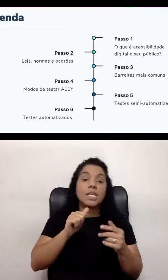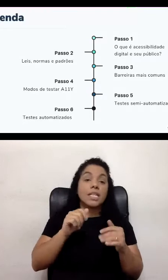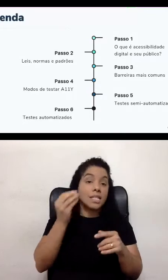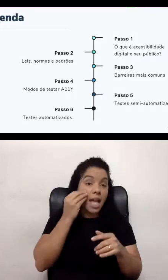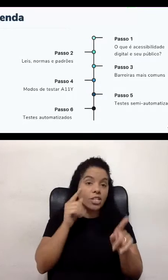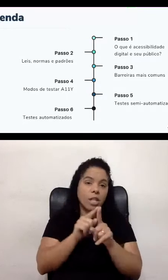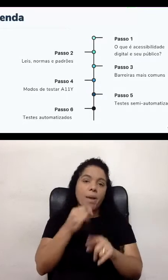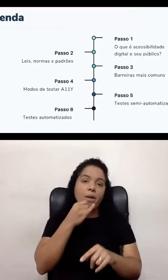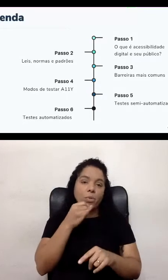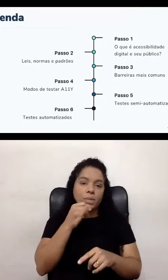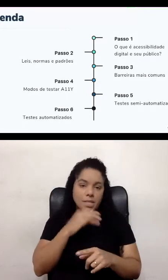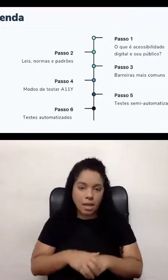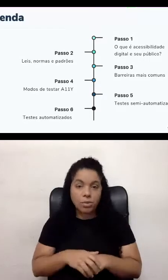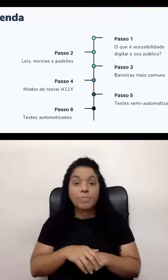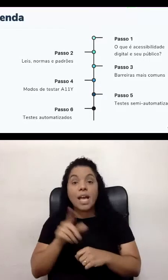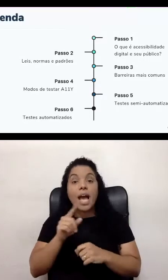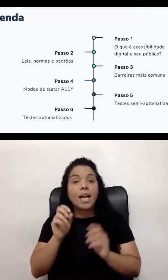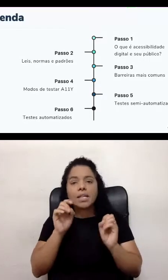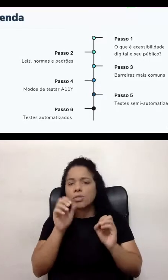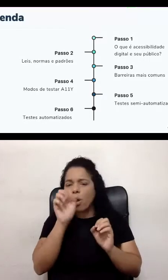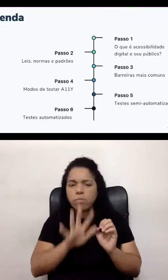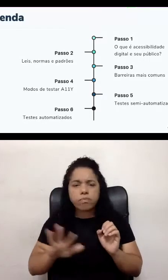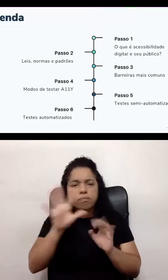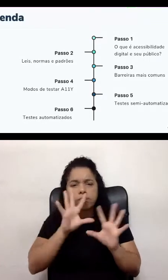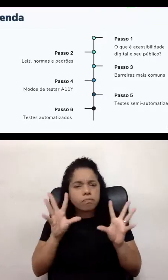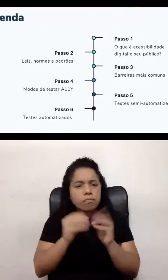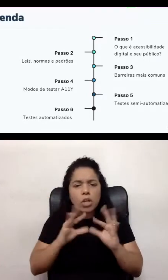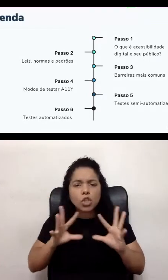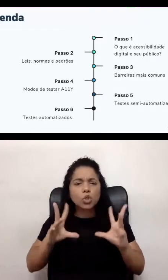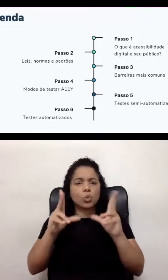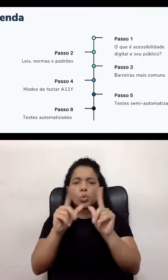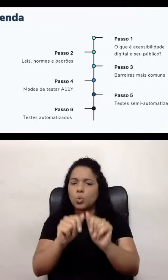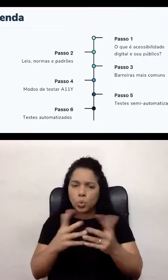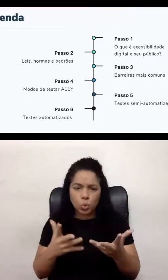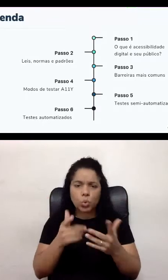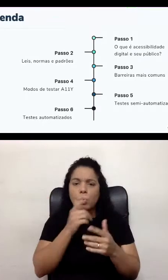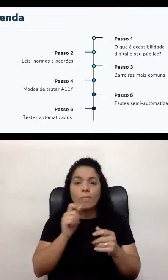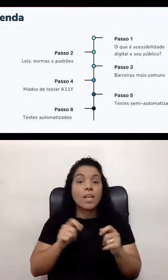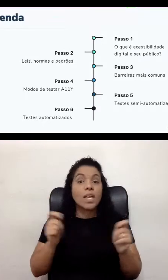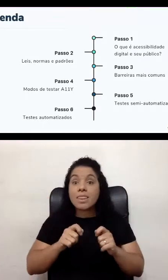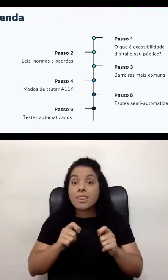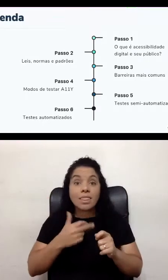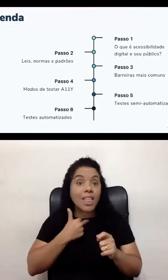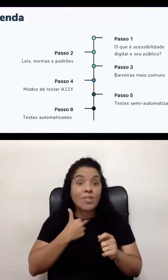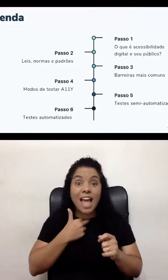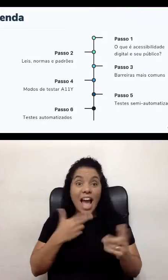É claro que aqui vai ser um overview de tudo, um resumo de tudo, não dá para falar com muita